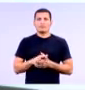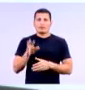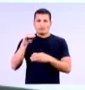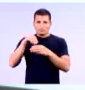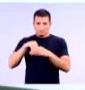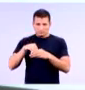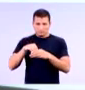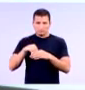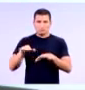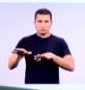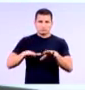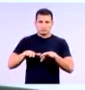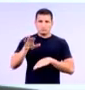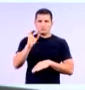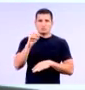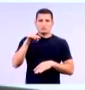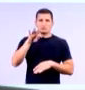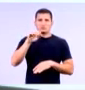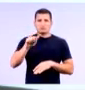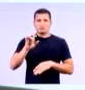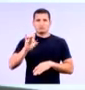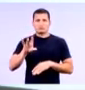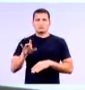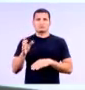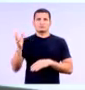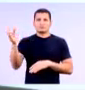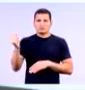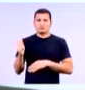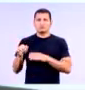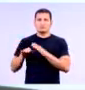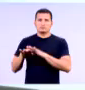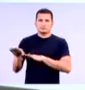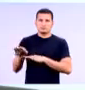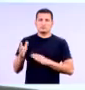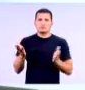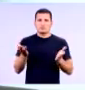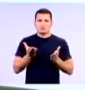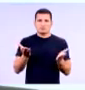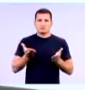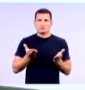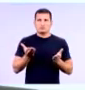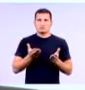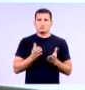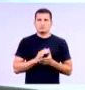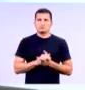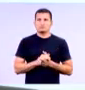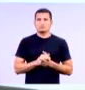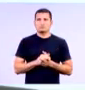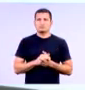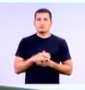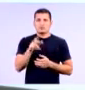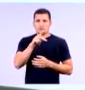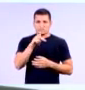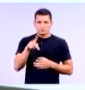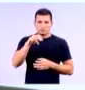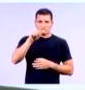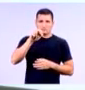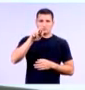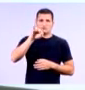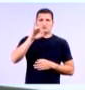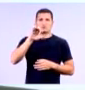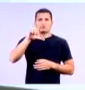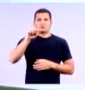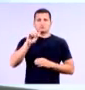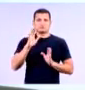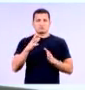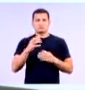ser feito pelos métodos sacar e depositar. Então agora, olha, e inclusive a professora Mariela tocou no assunto